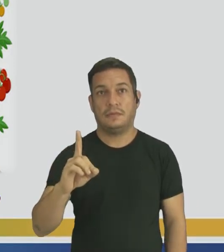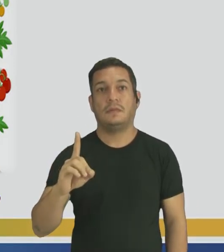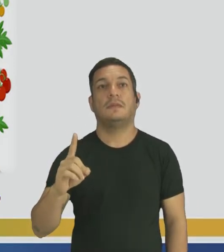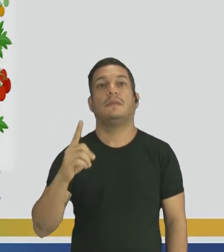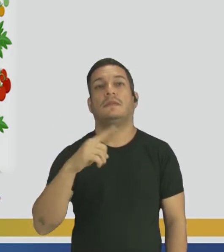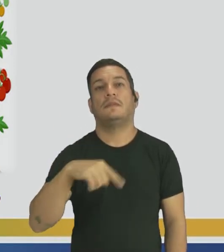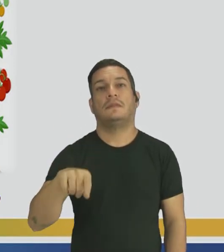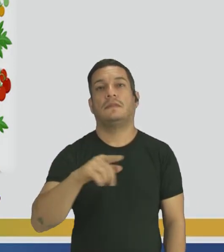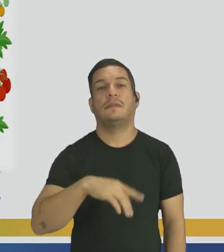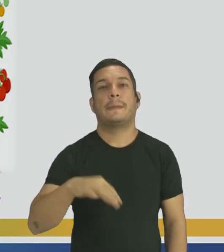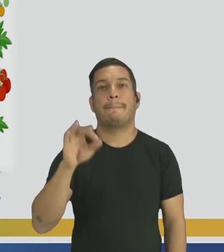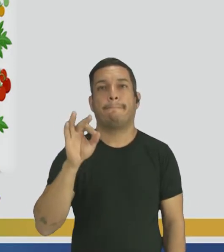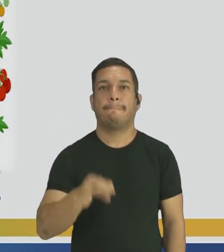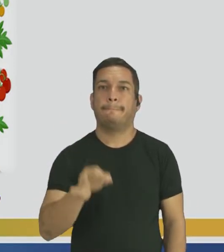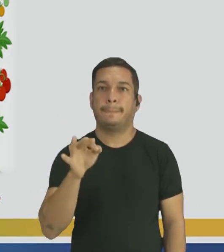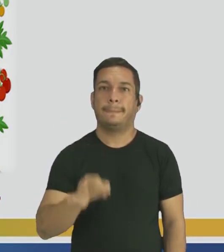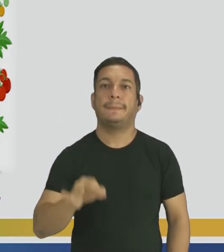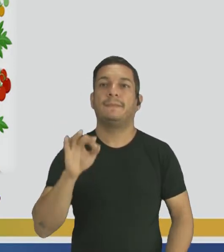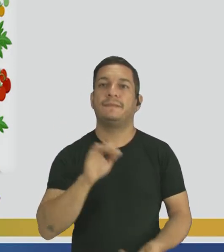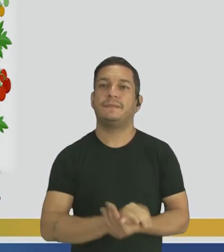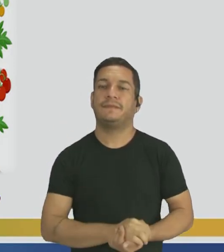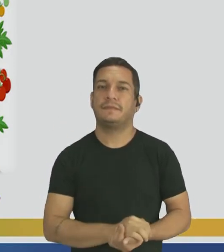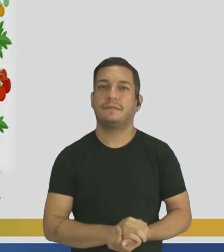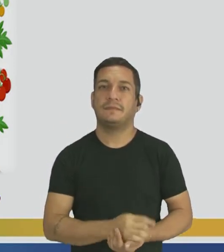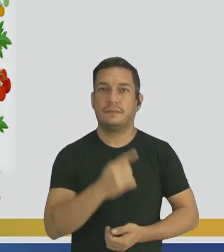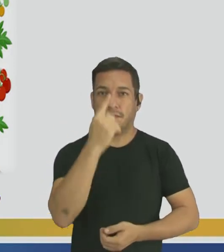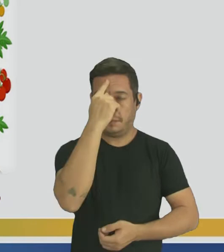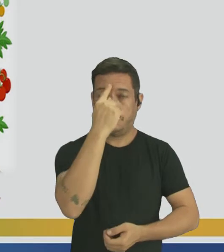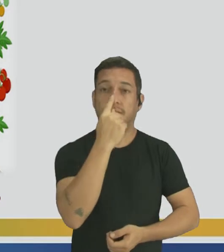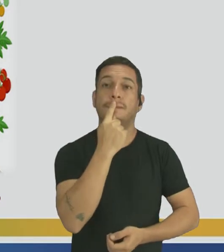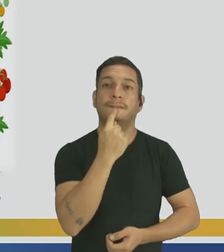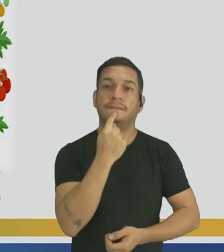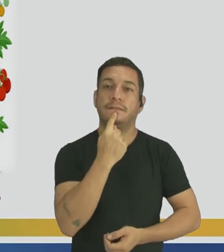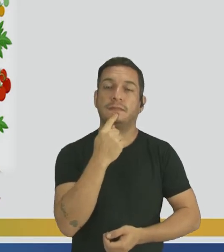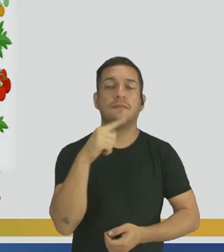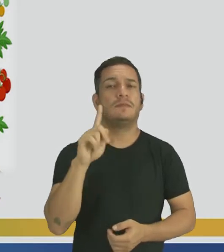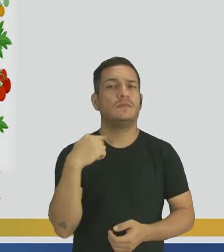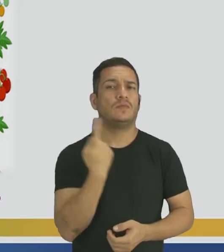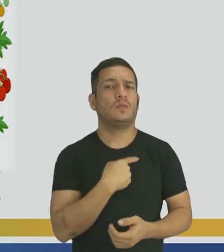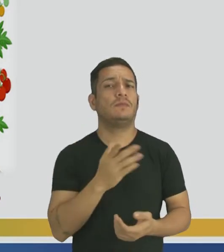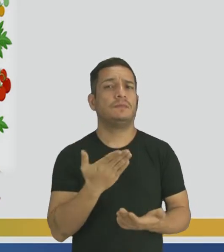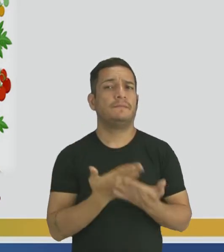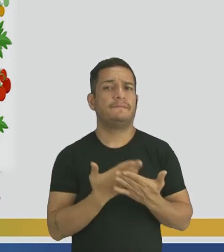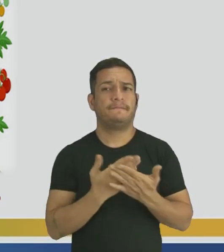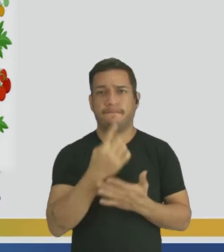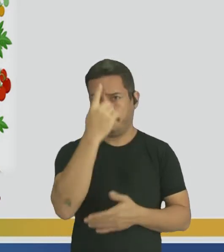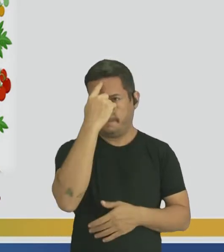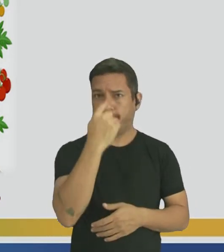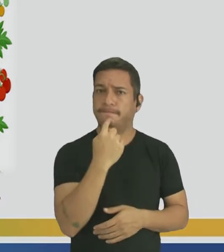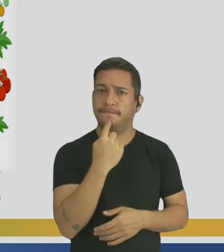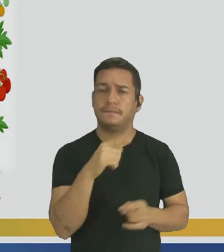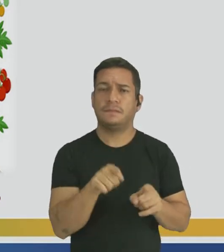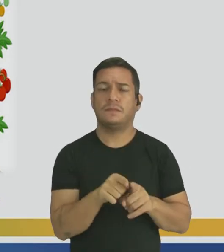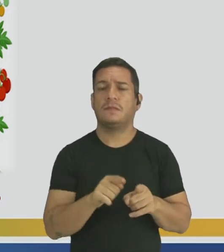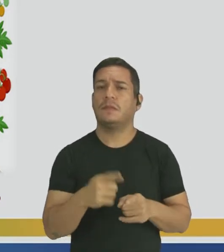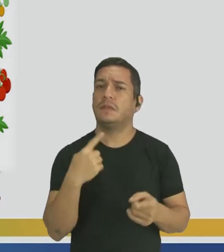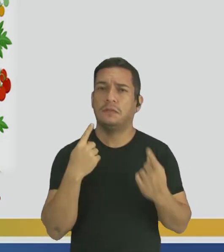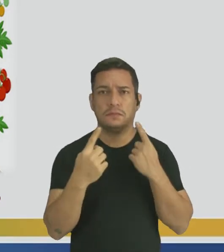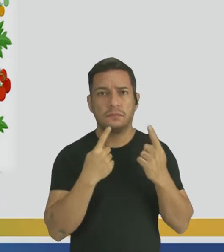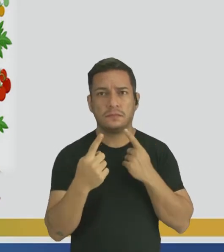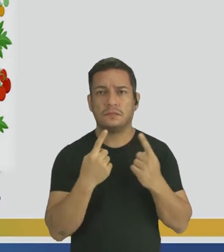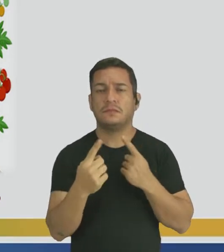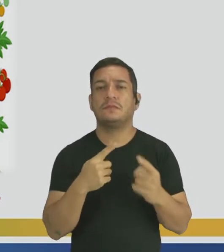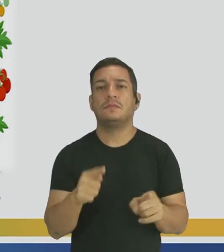vocês acertaram. Olha só a imagem. Nós até já estudamos essa imagem, né? Já debatemos um pouquinho sobre